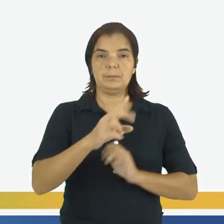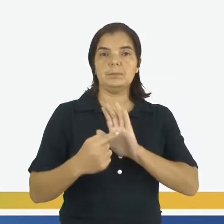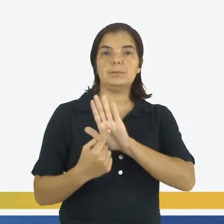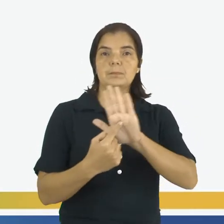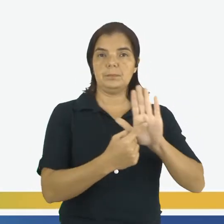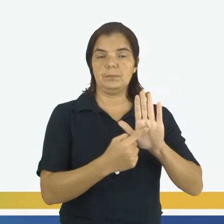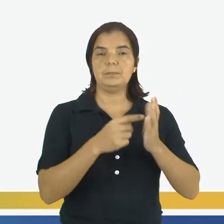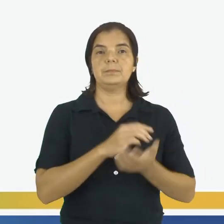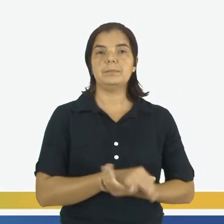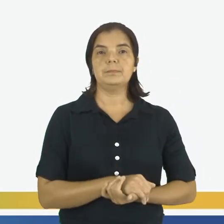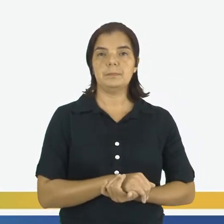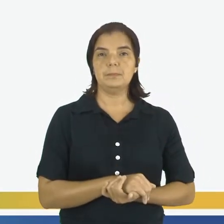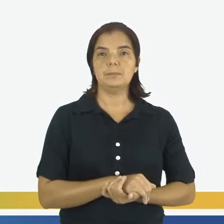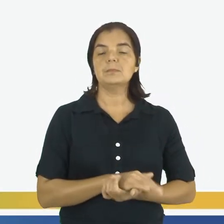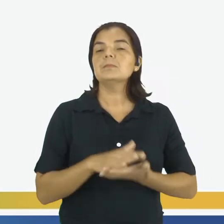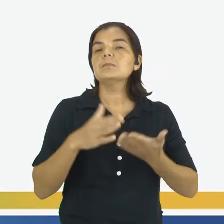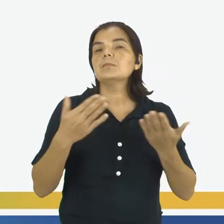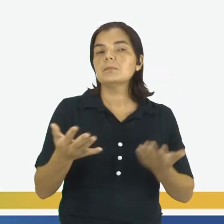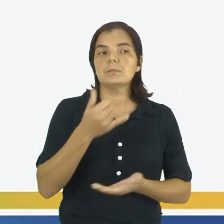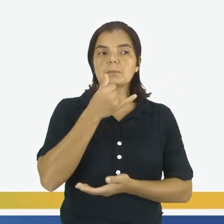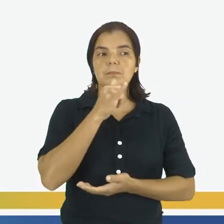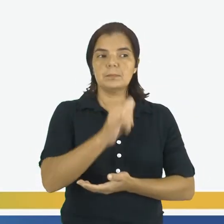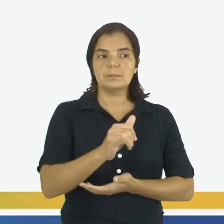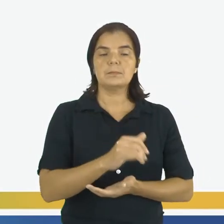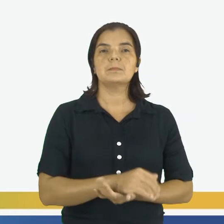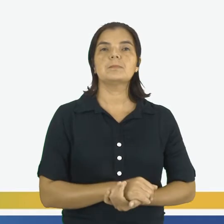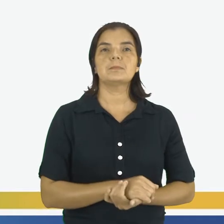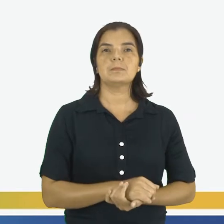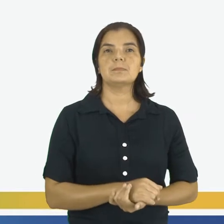representado? Qual é o tipo de energia?